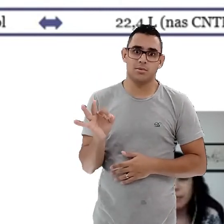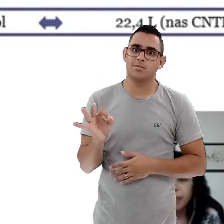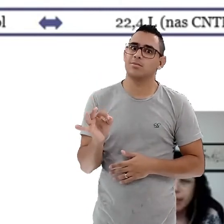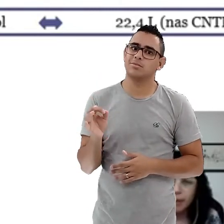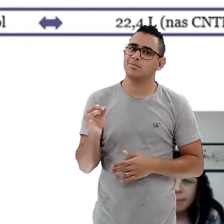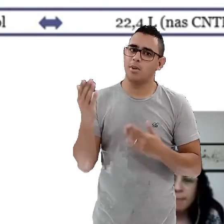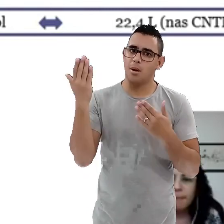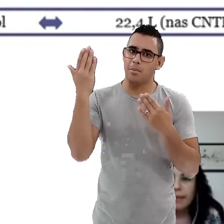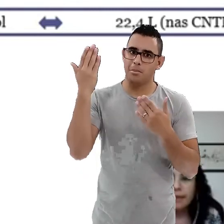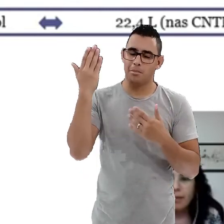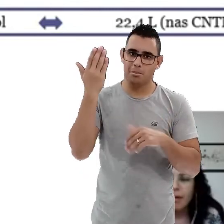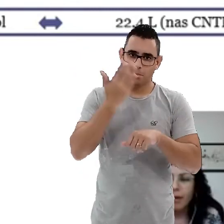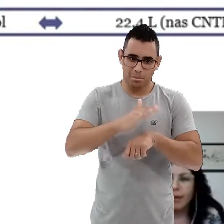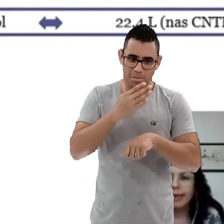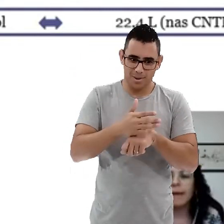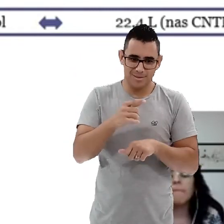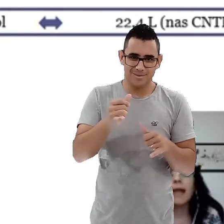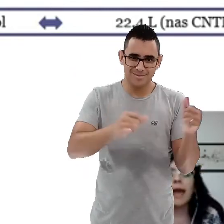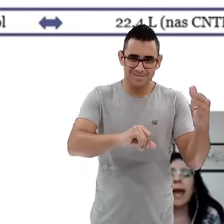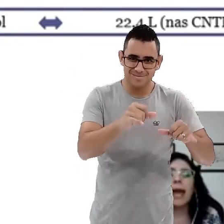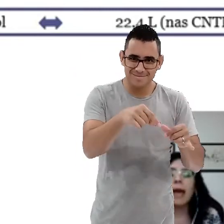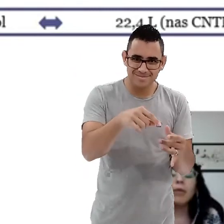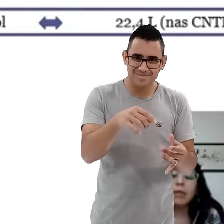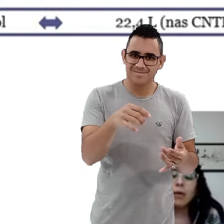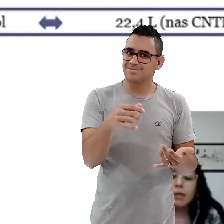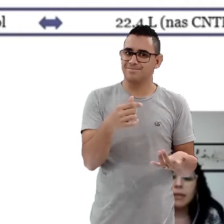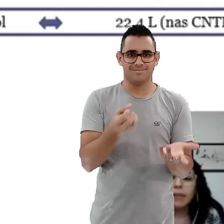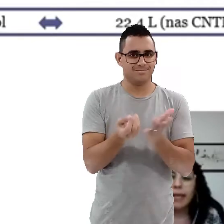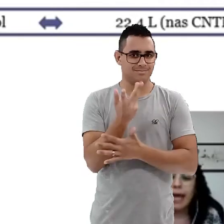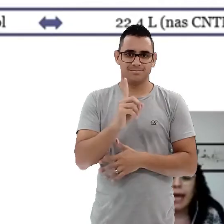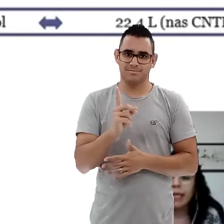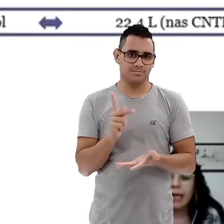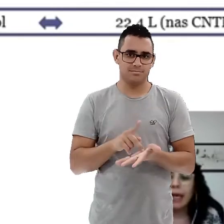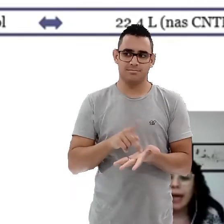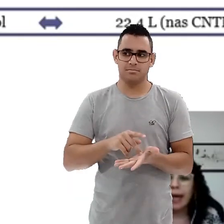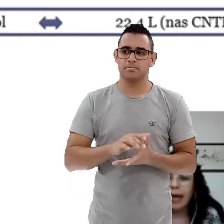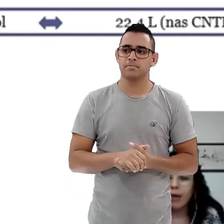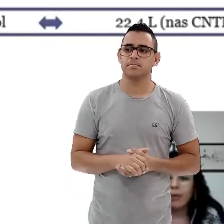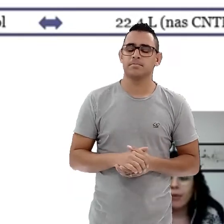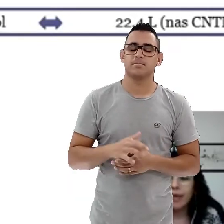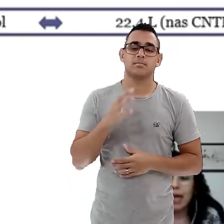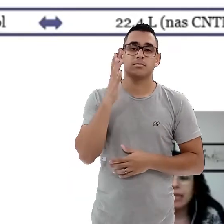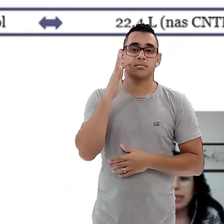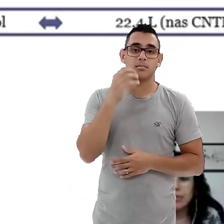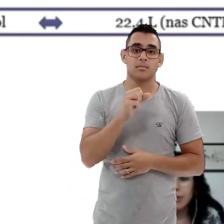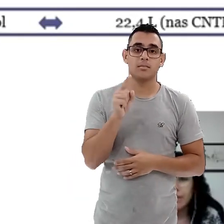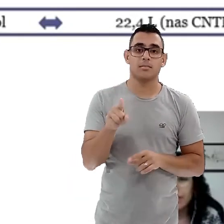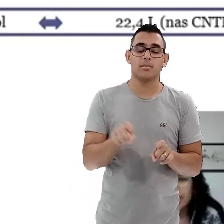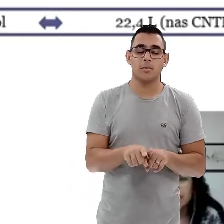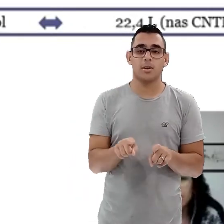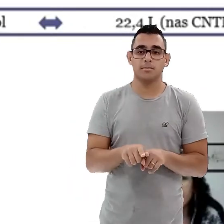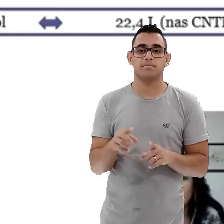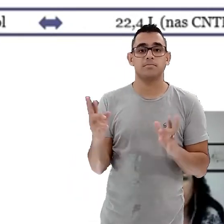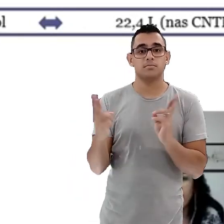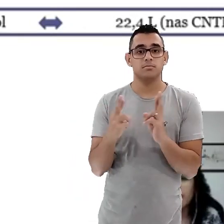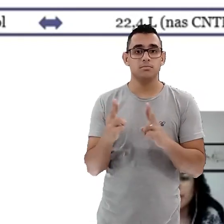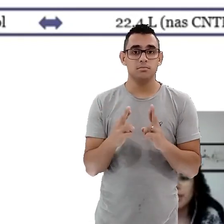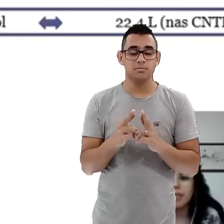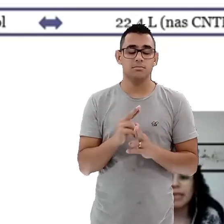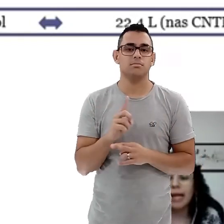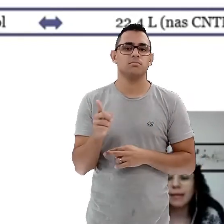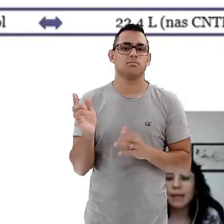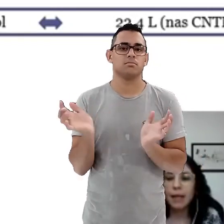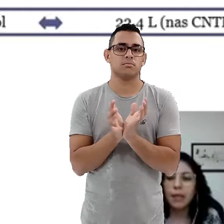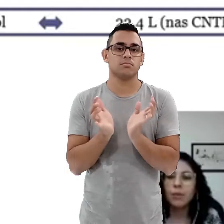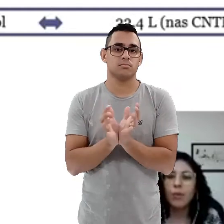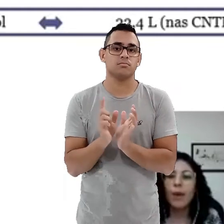prática, também não ocorre, tá? Outra coisa também é que em relação aos coeficientes estequiométricos, a